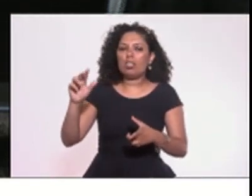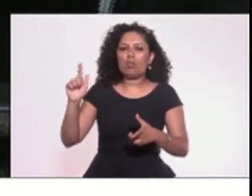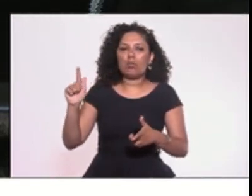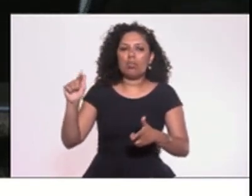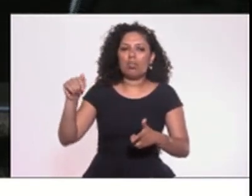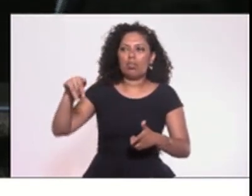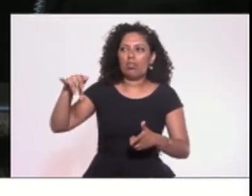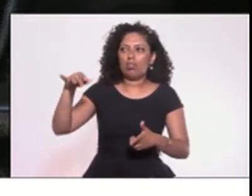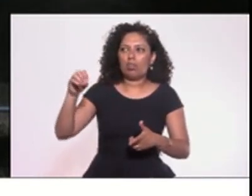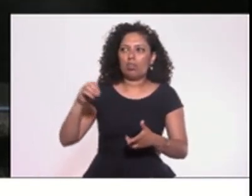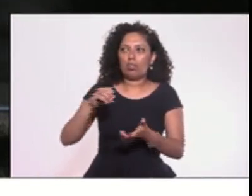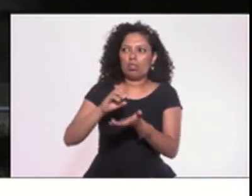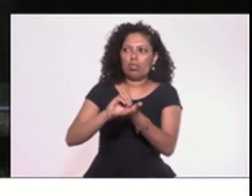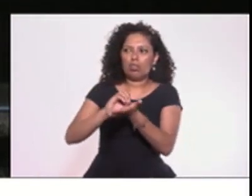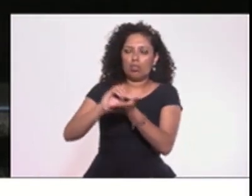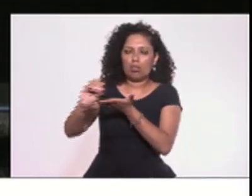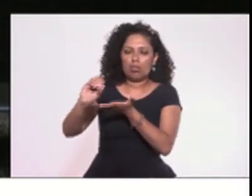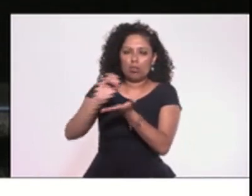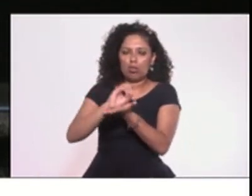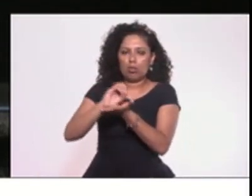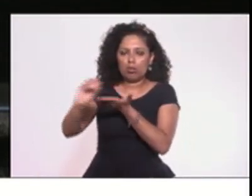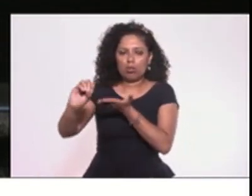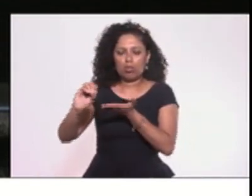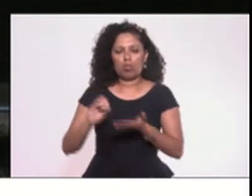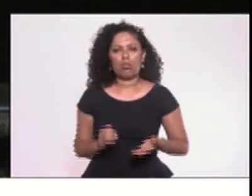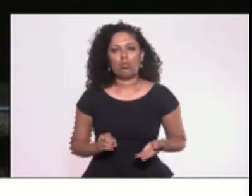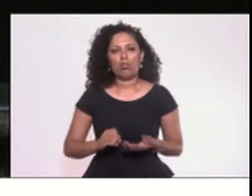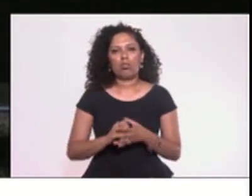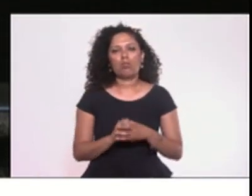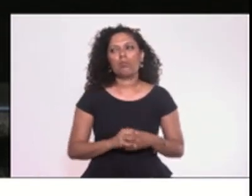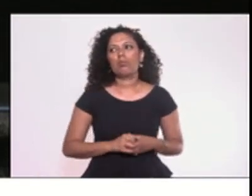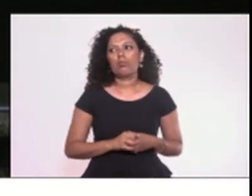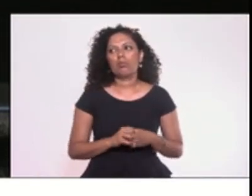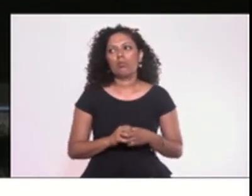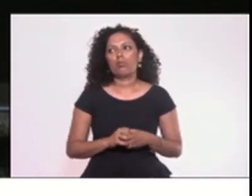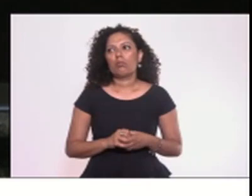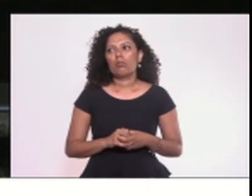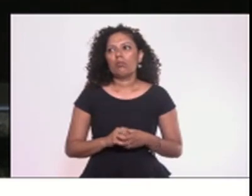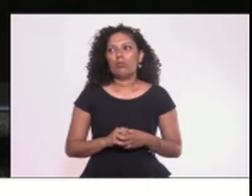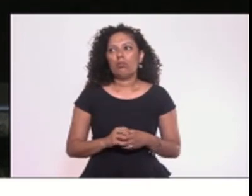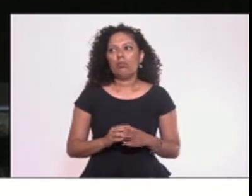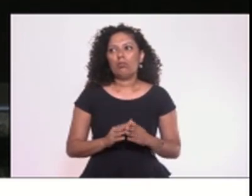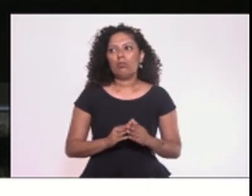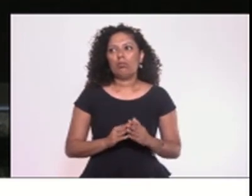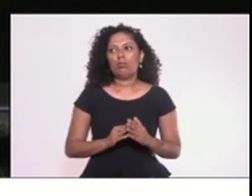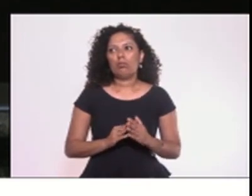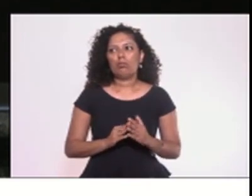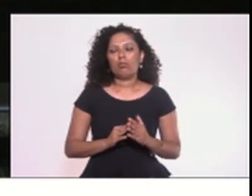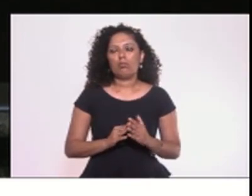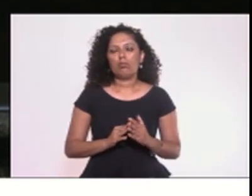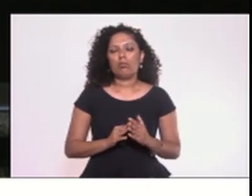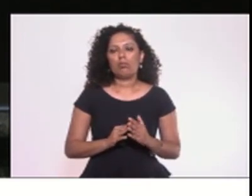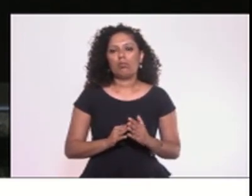bioeconomia. Enquanto ela vai acessando ali o microfone, a Maria Beatriz já trouxe esse tema da bioeconomia há